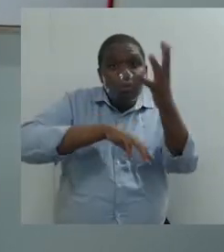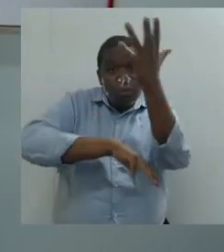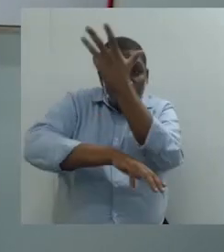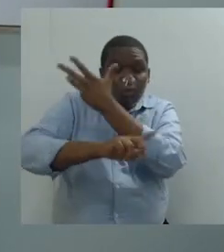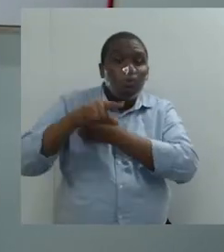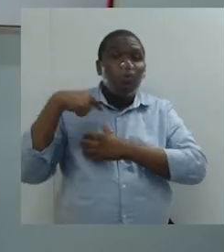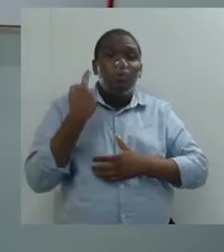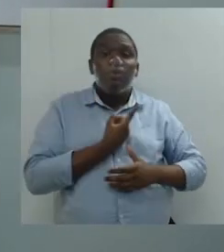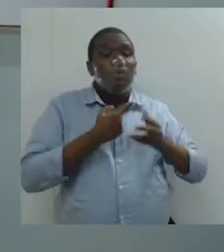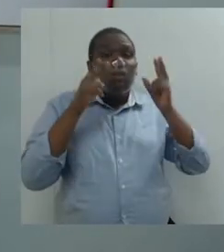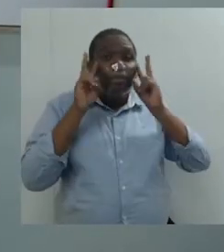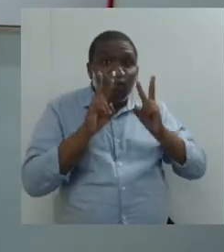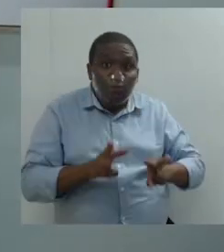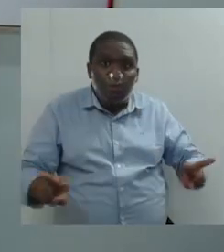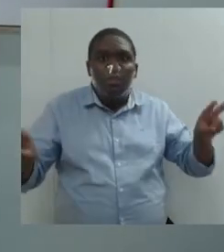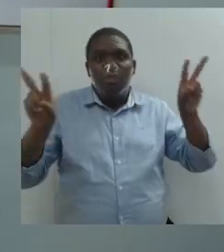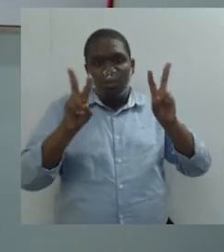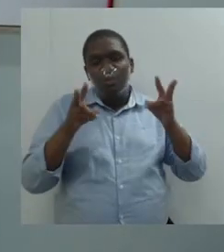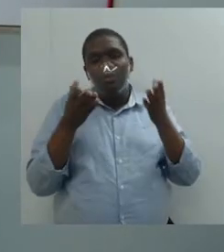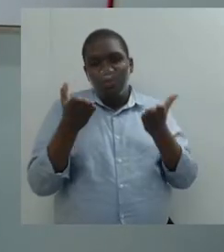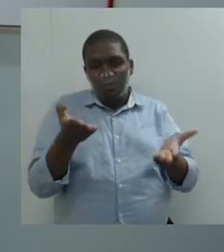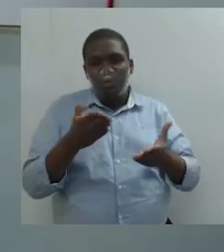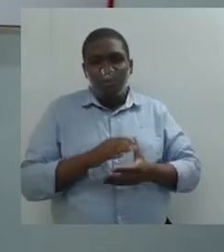nós enxergamos.